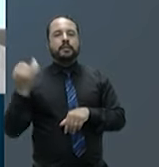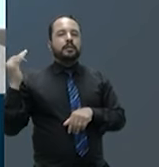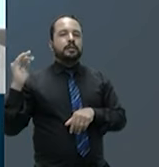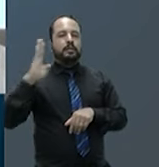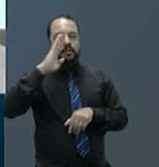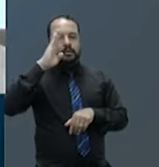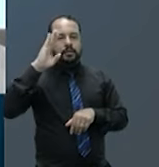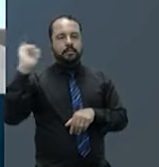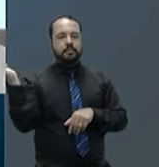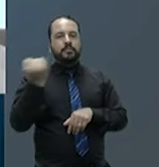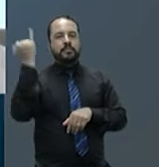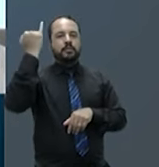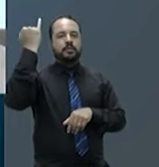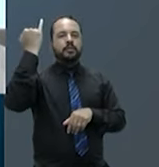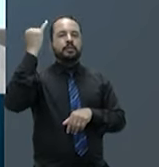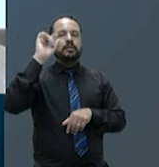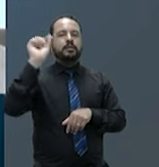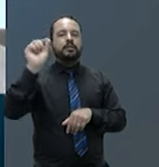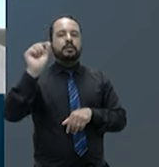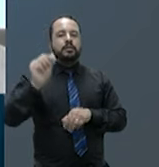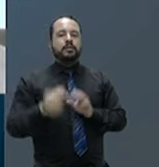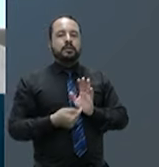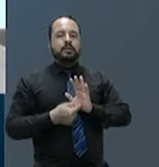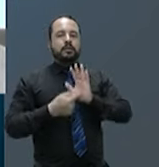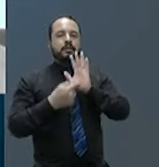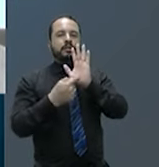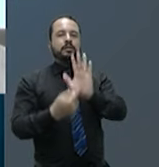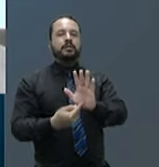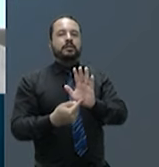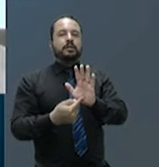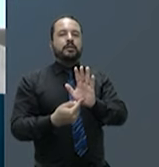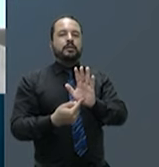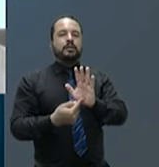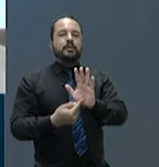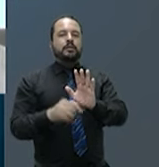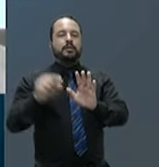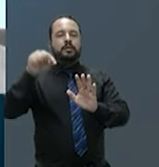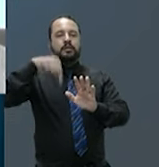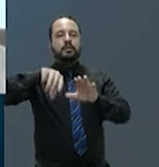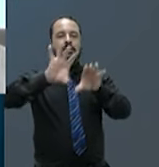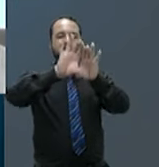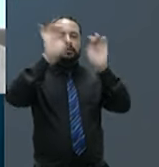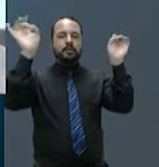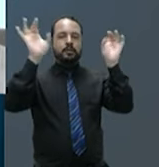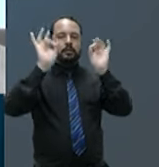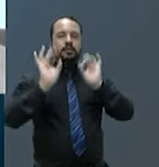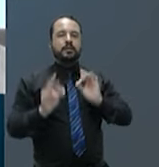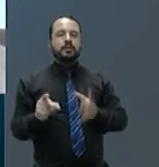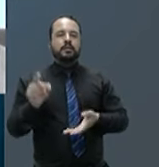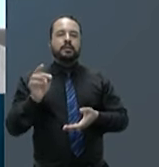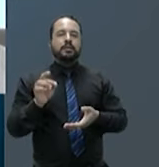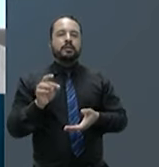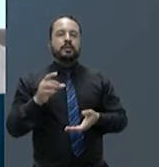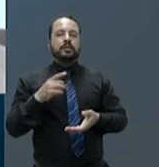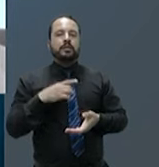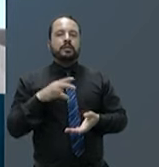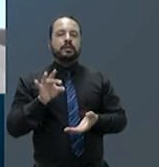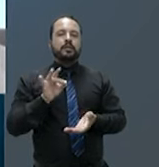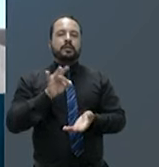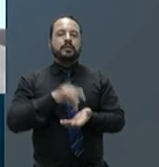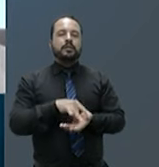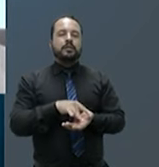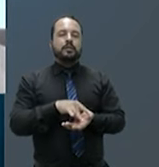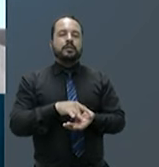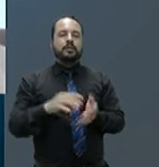a requerente admitiu perante essa colenda corte a existência da